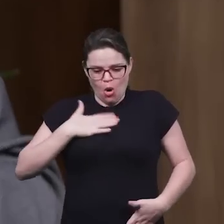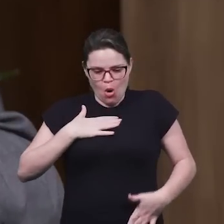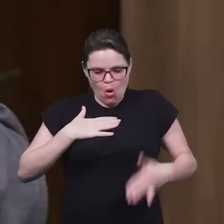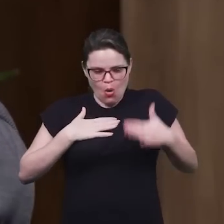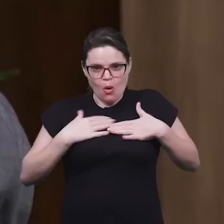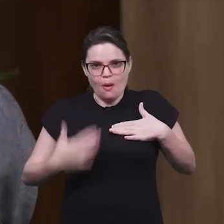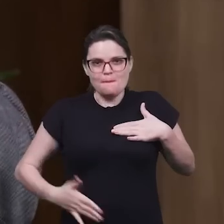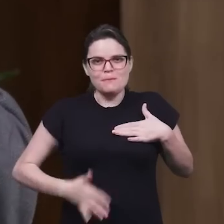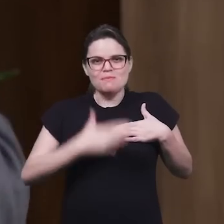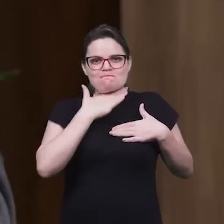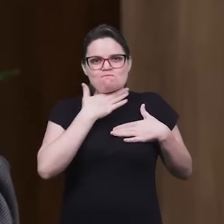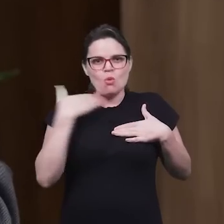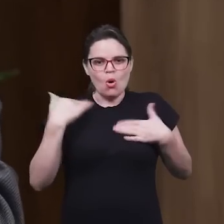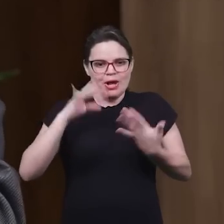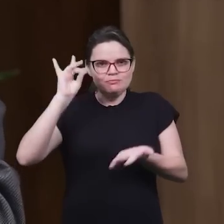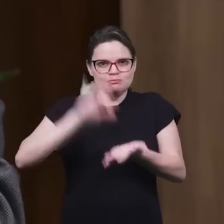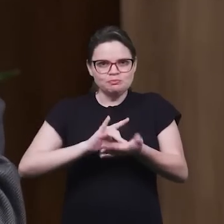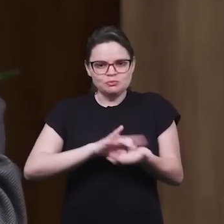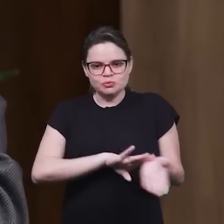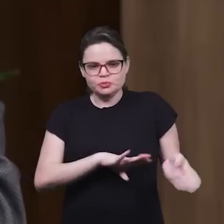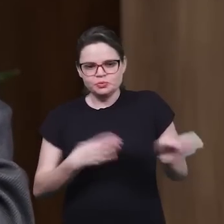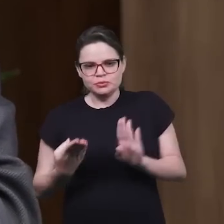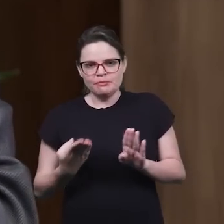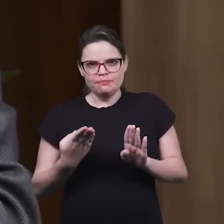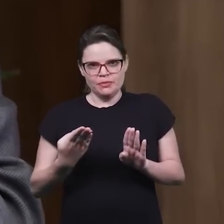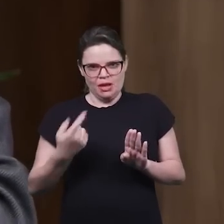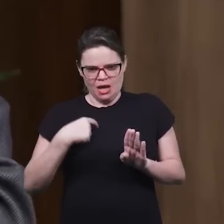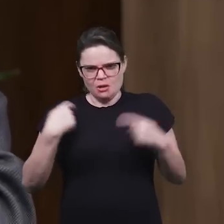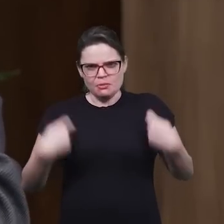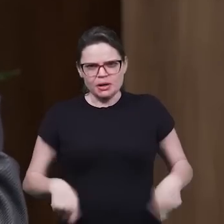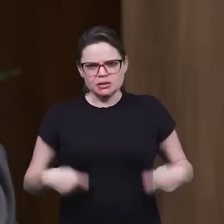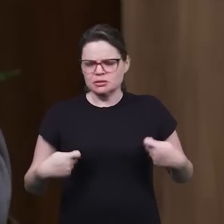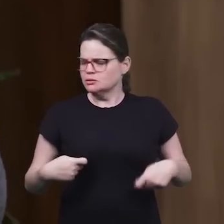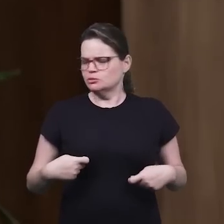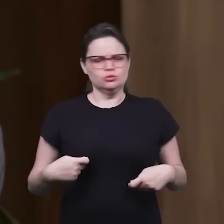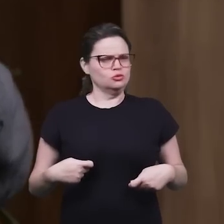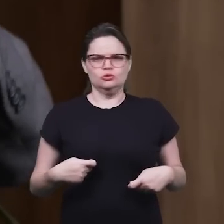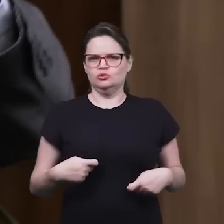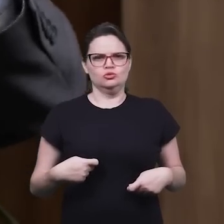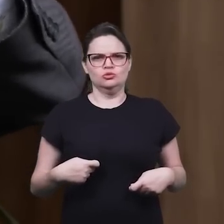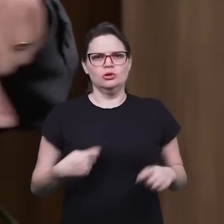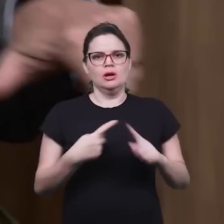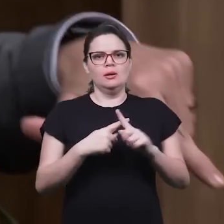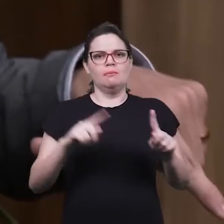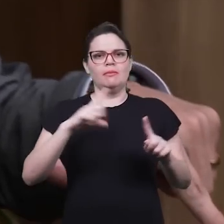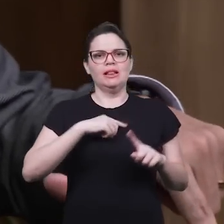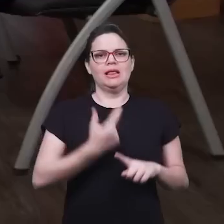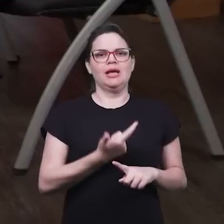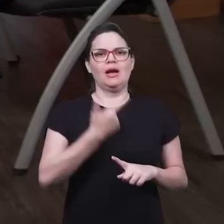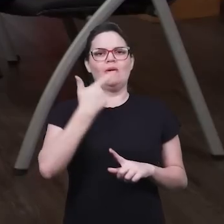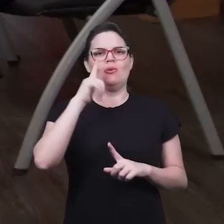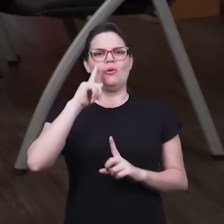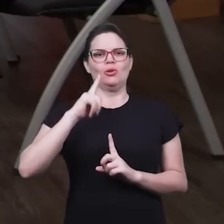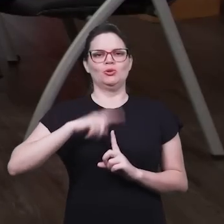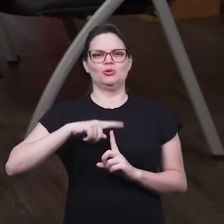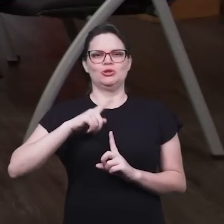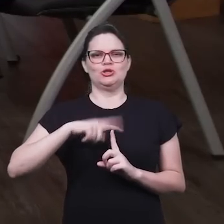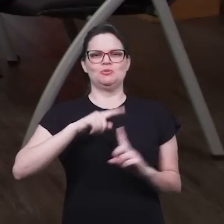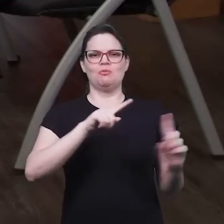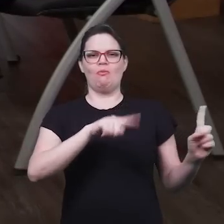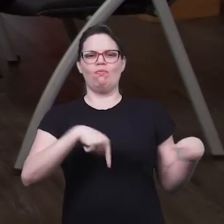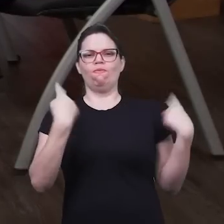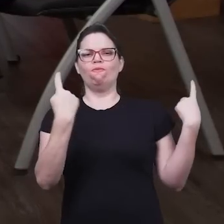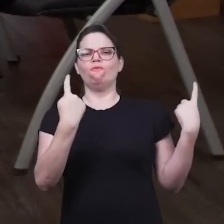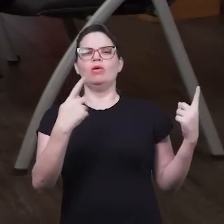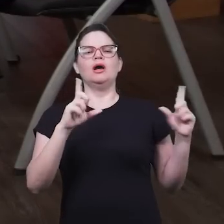literalmente, ou seja, a morte física, para pregar a palavra do Senhor. Mas há um outro tipo de morte,